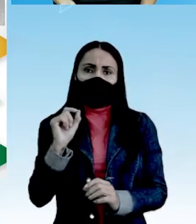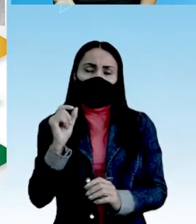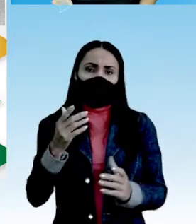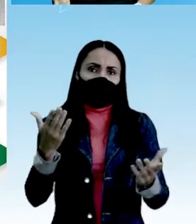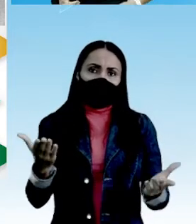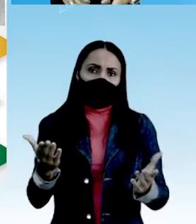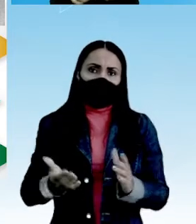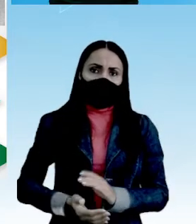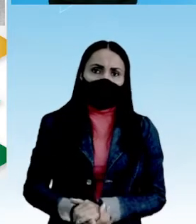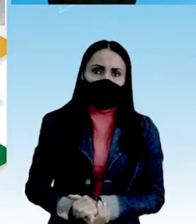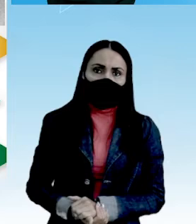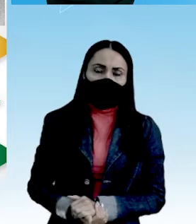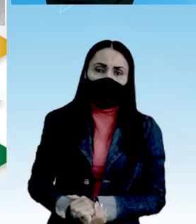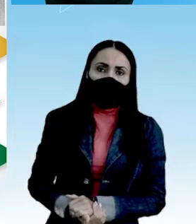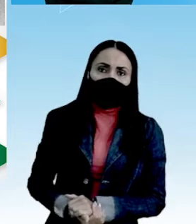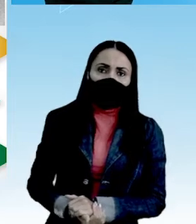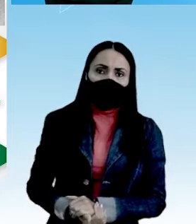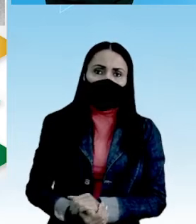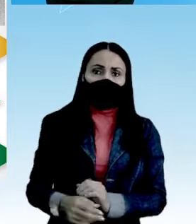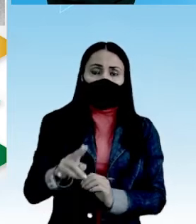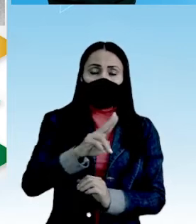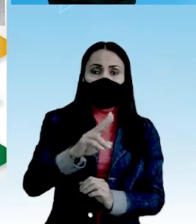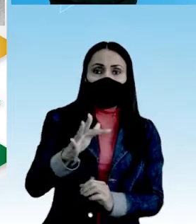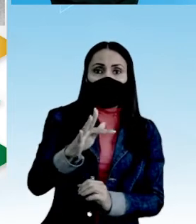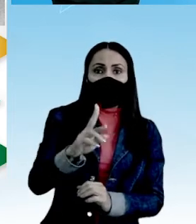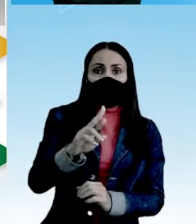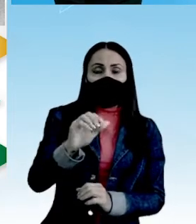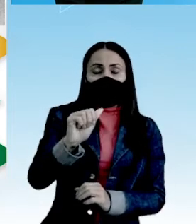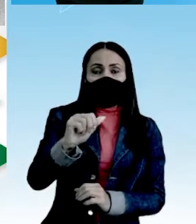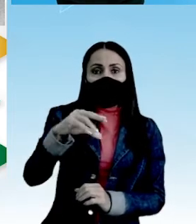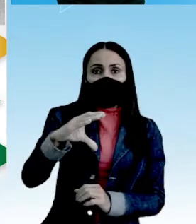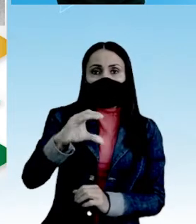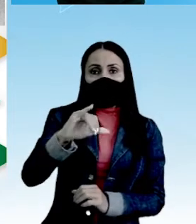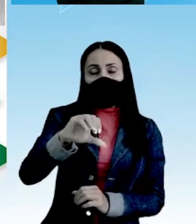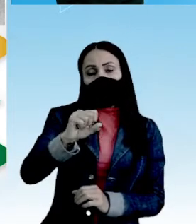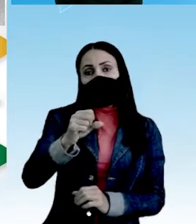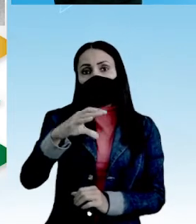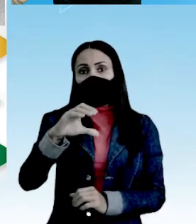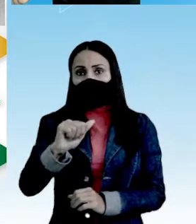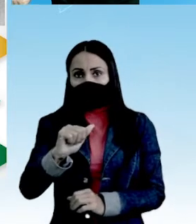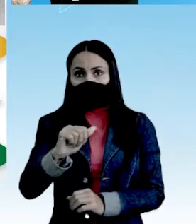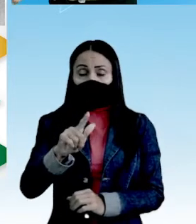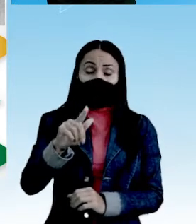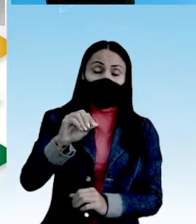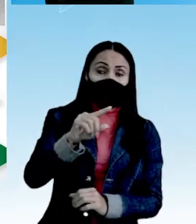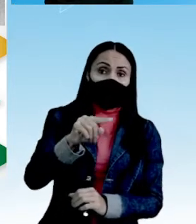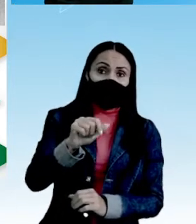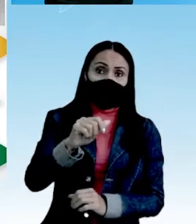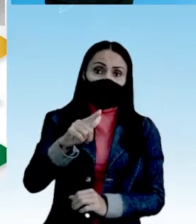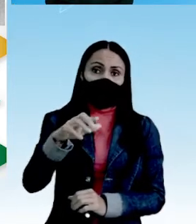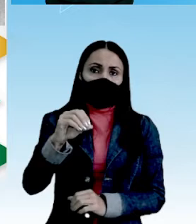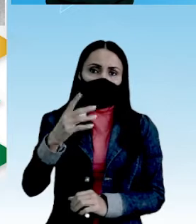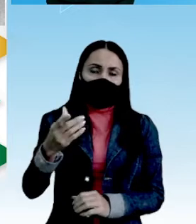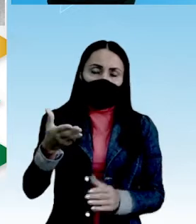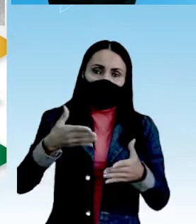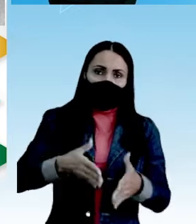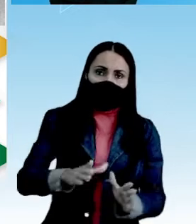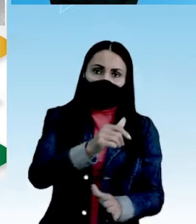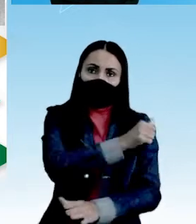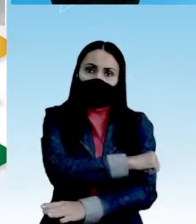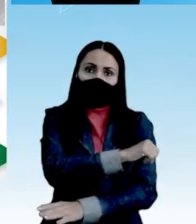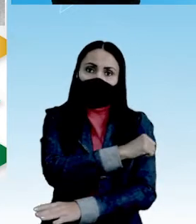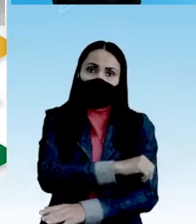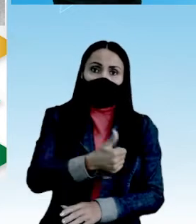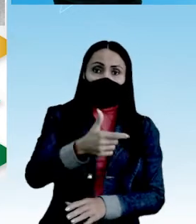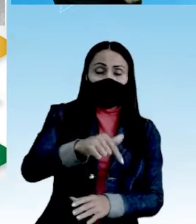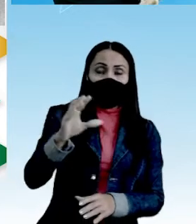Gonzaga? O nome dela era Francisca Edviges Neves Gonzaga. Nasceu no Rio de Janeiro em